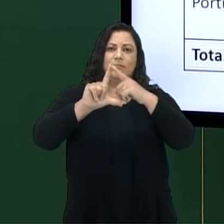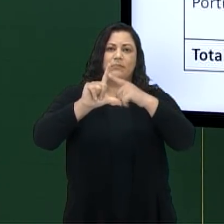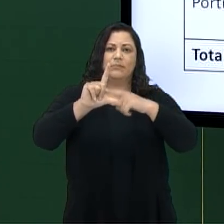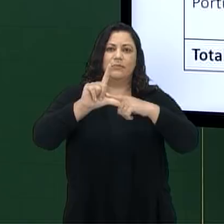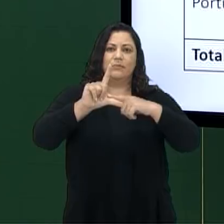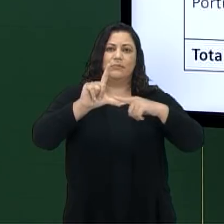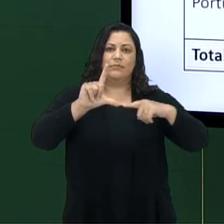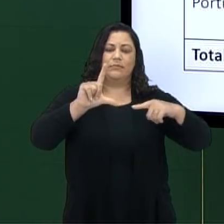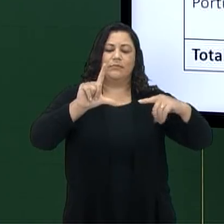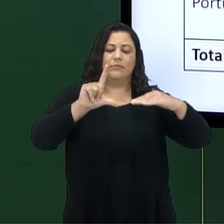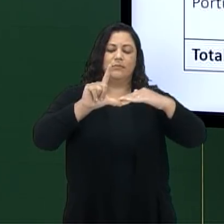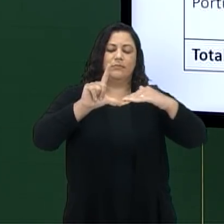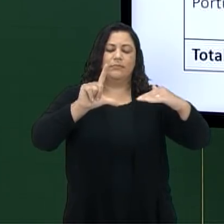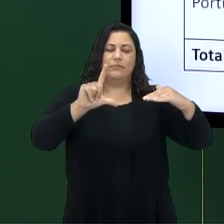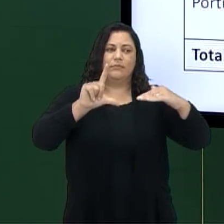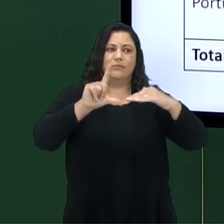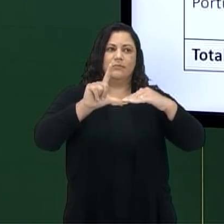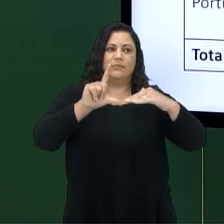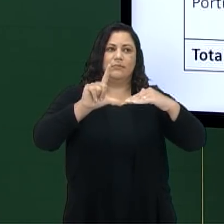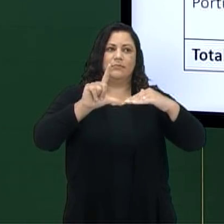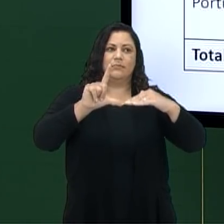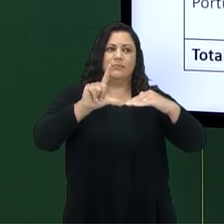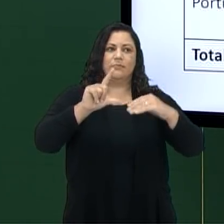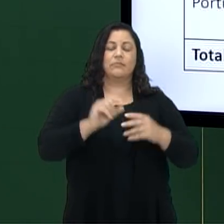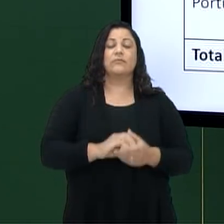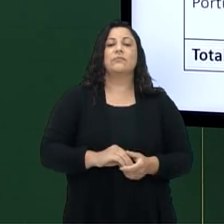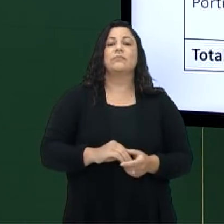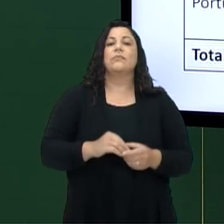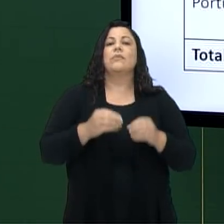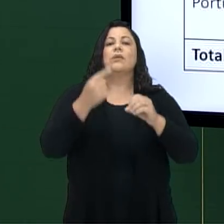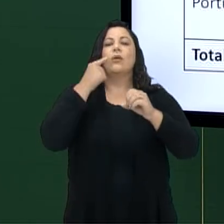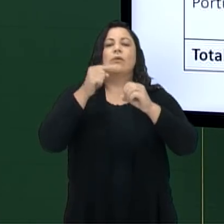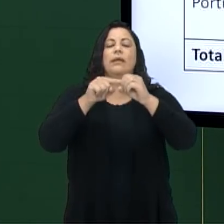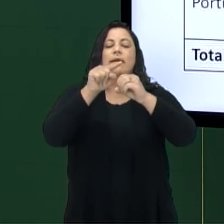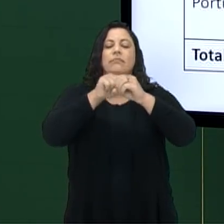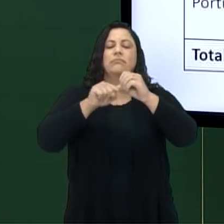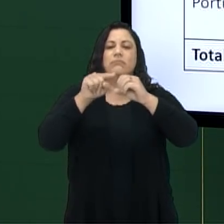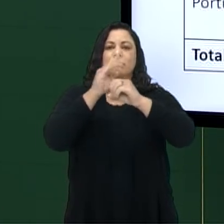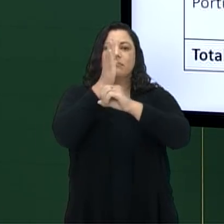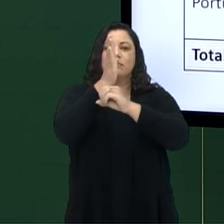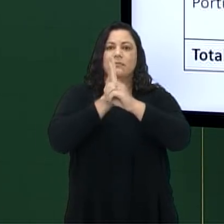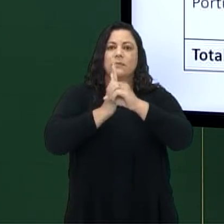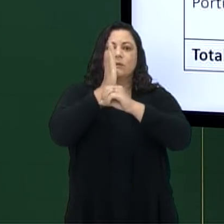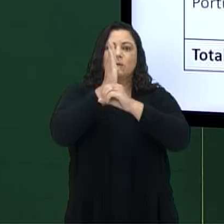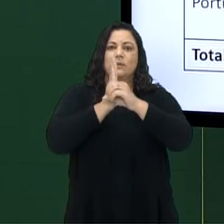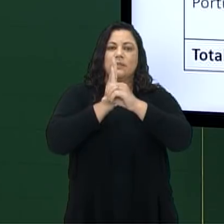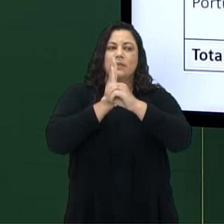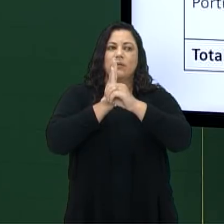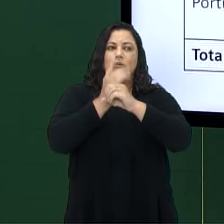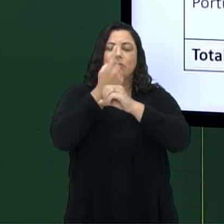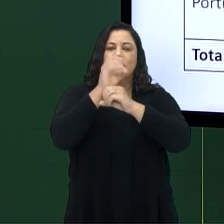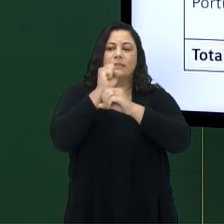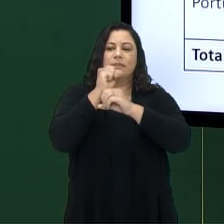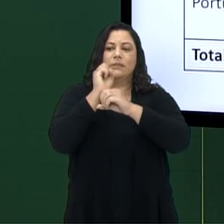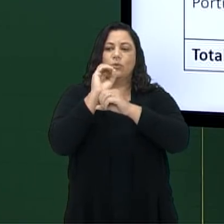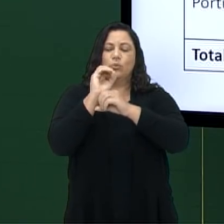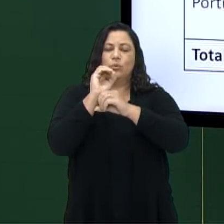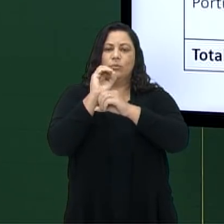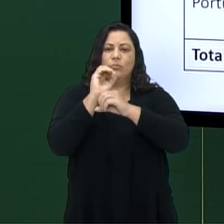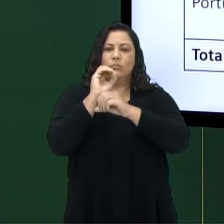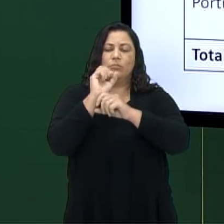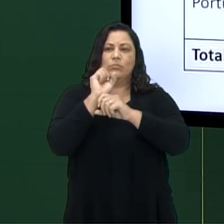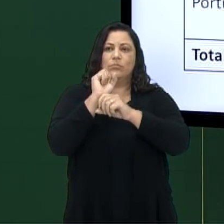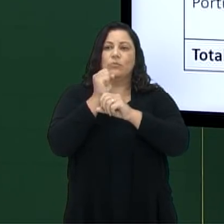ó. Medida ali, o centro, o centro do transferidor no centro do círculo, da